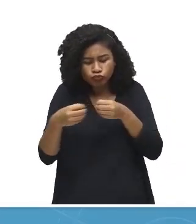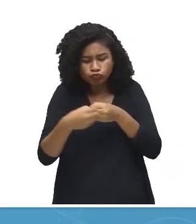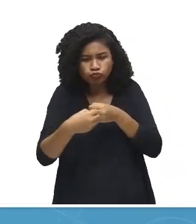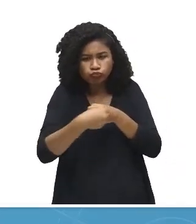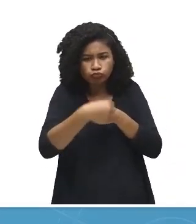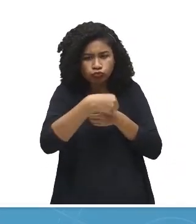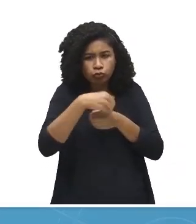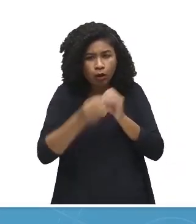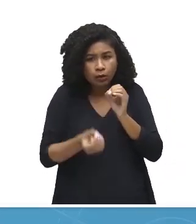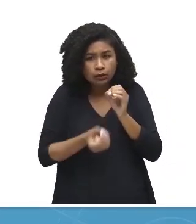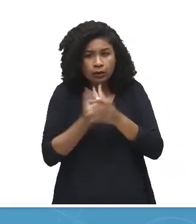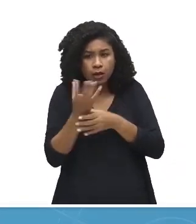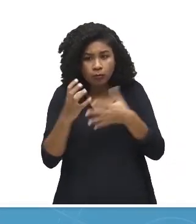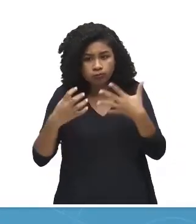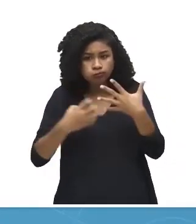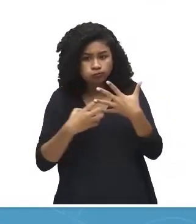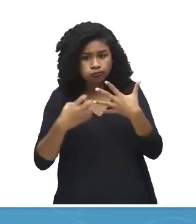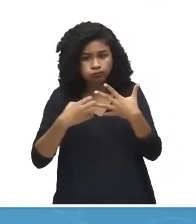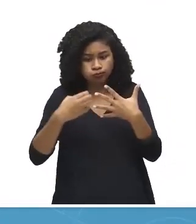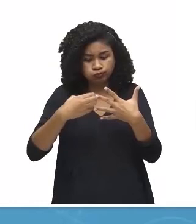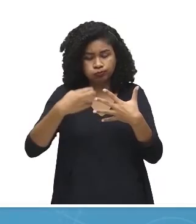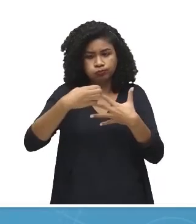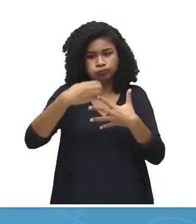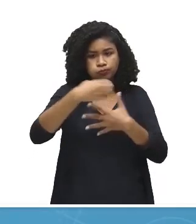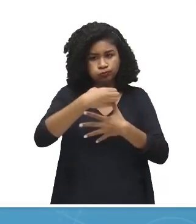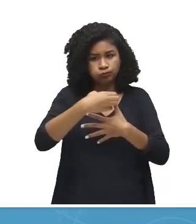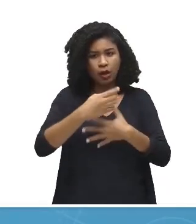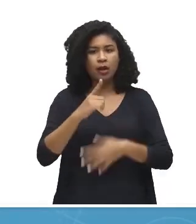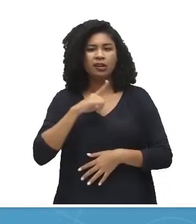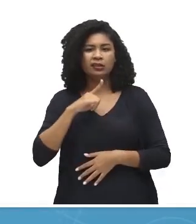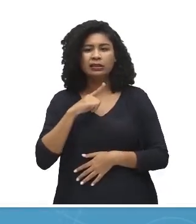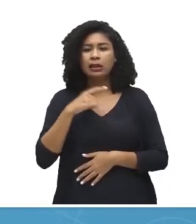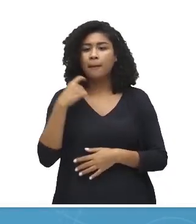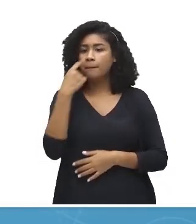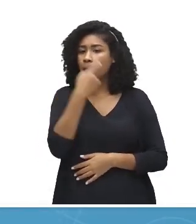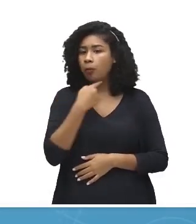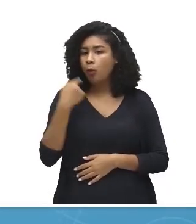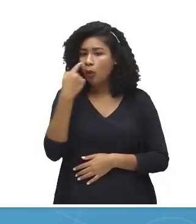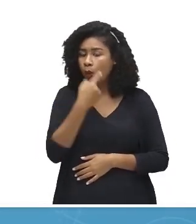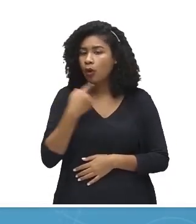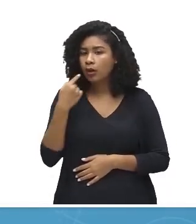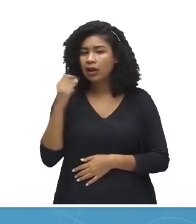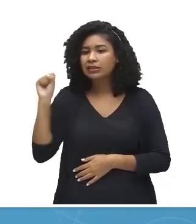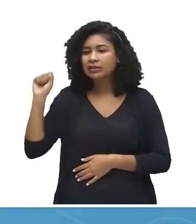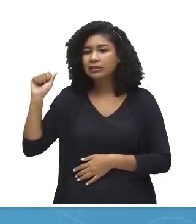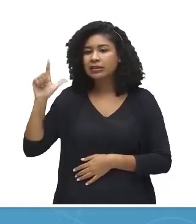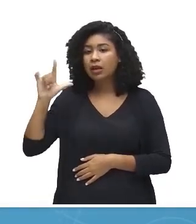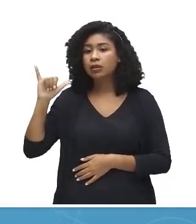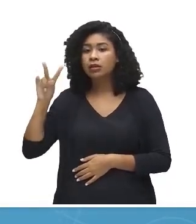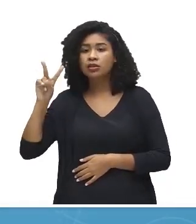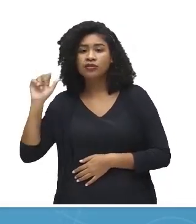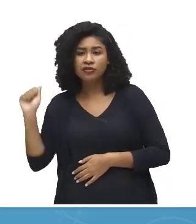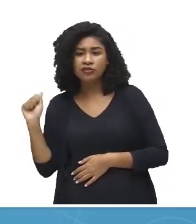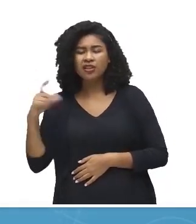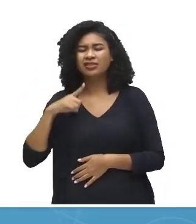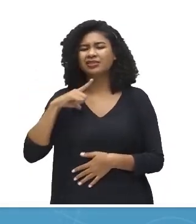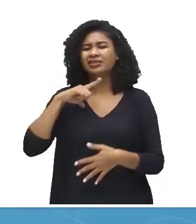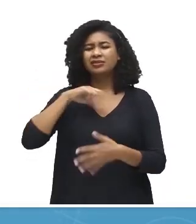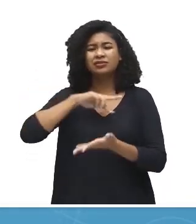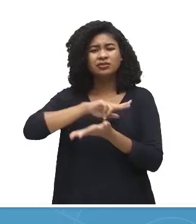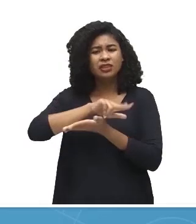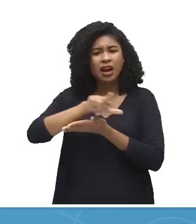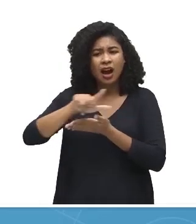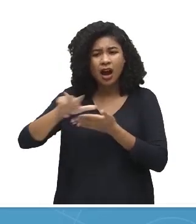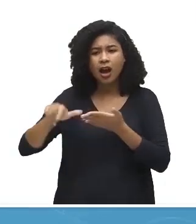as nossas glândulas, né? Então, na boca a gente tem as glândulas salivares, as parótidas, tá? Então, que vão ajudar ali na